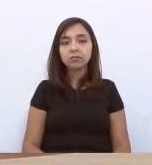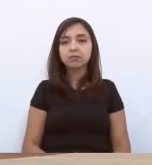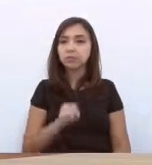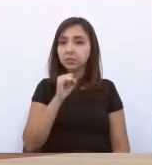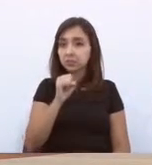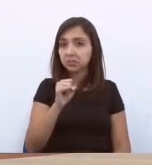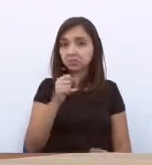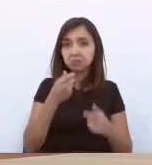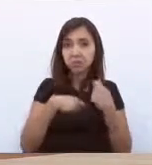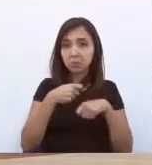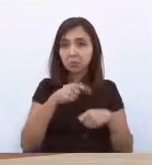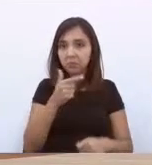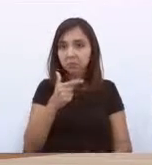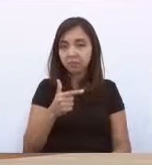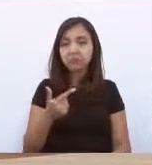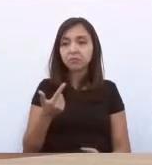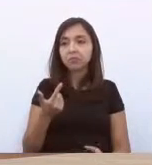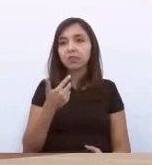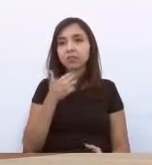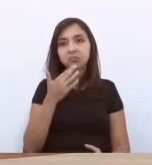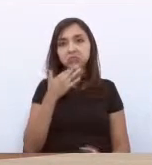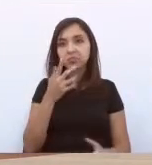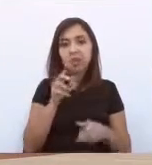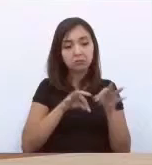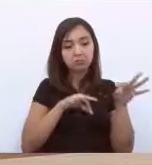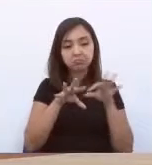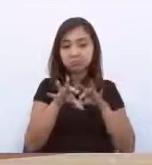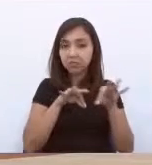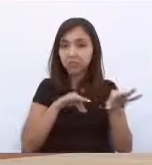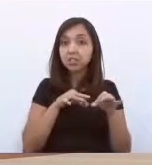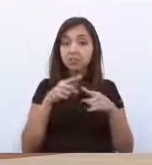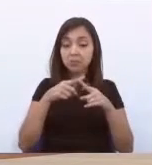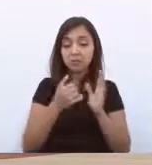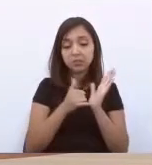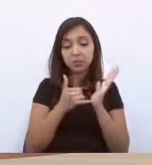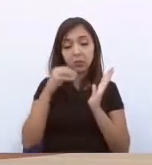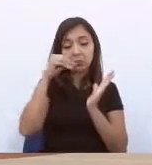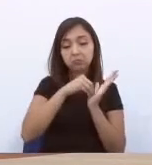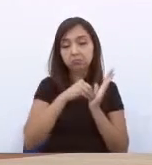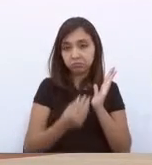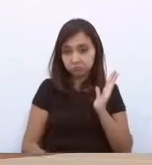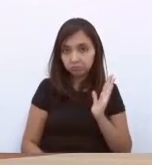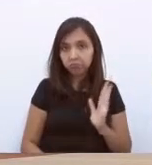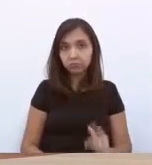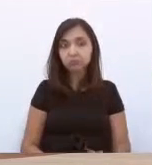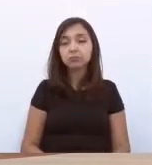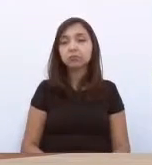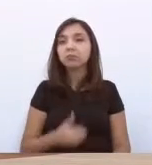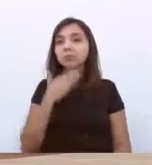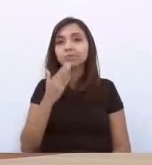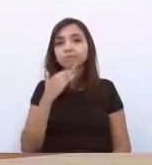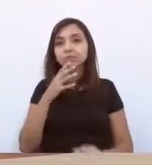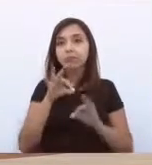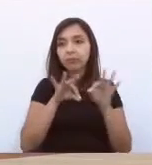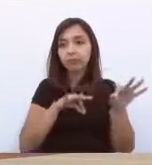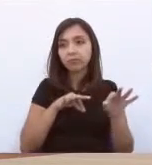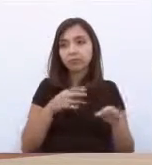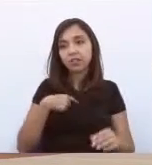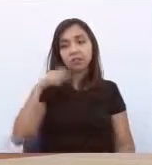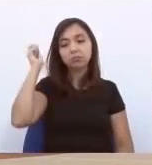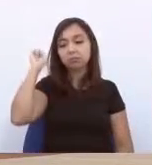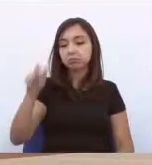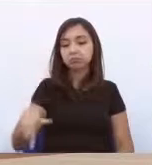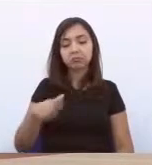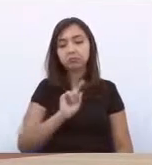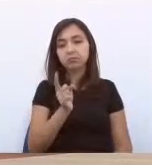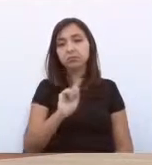Sem o cobrador. E aí, não dá para rasgar essa lei aqui porque está no celular. Não dá para rasgar e eu não vou tacar meu celular no